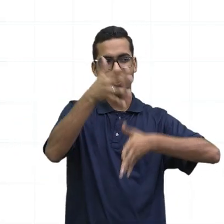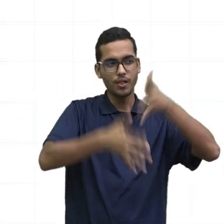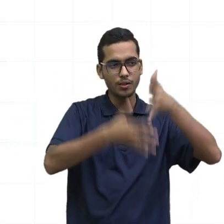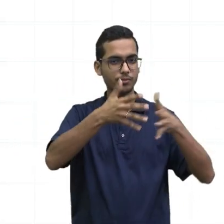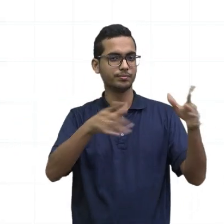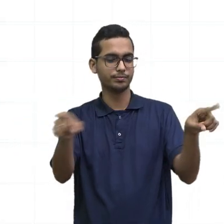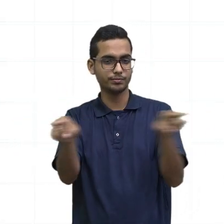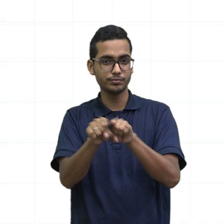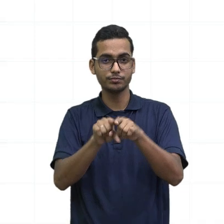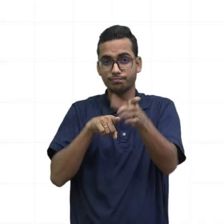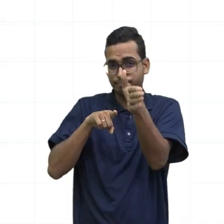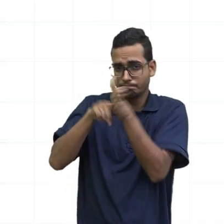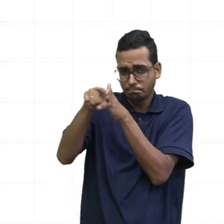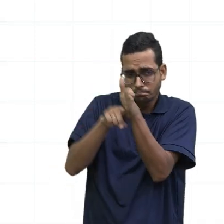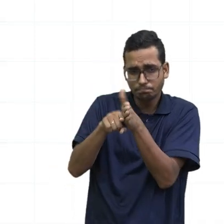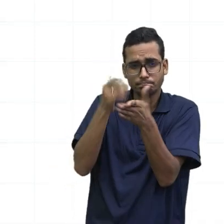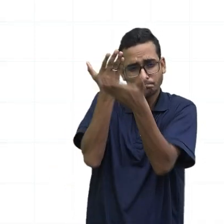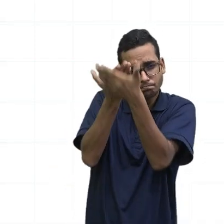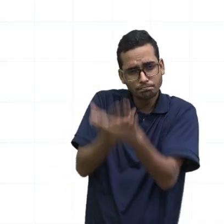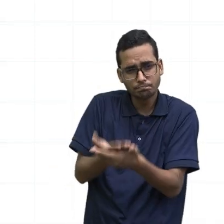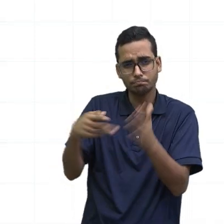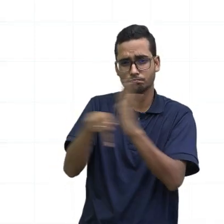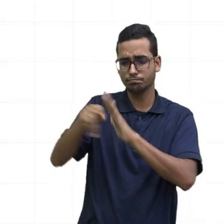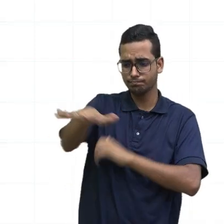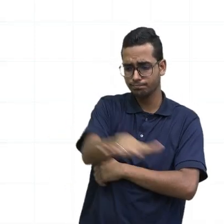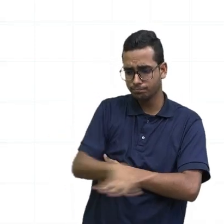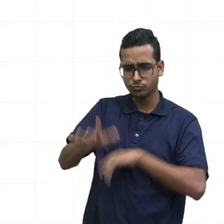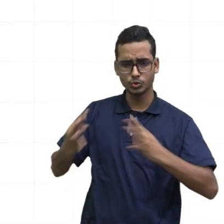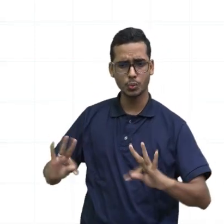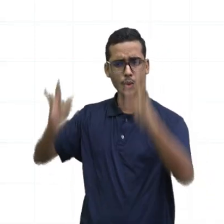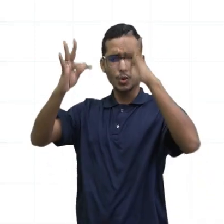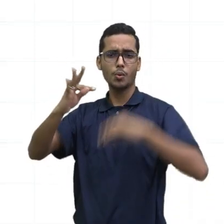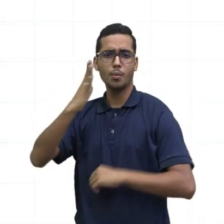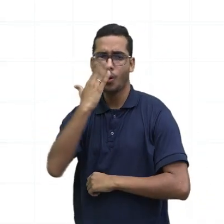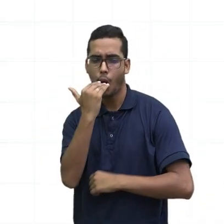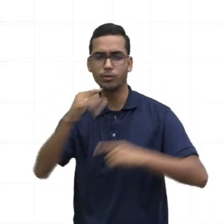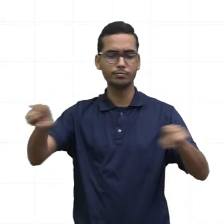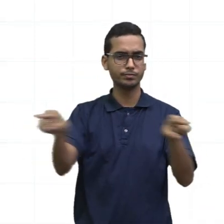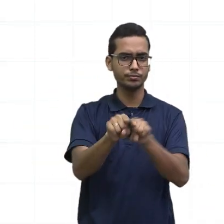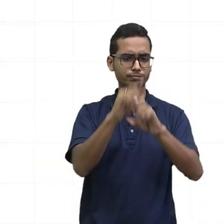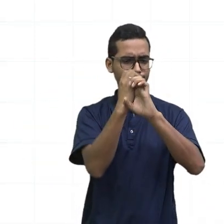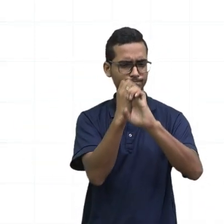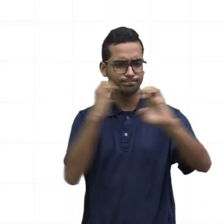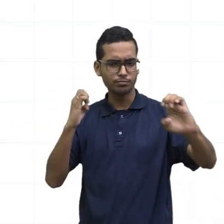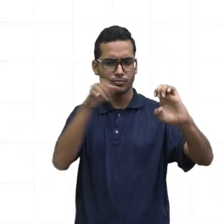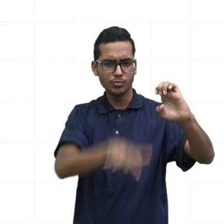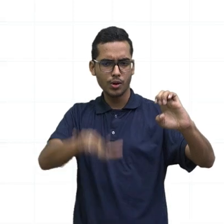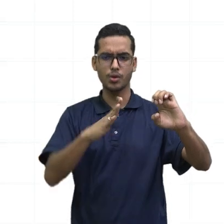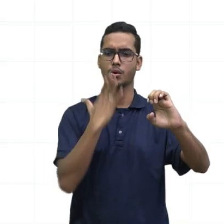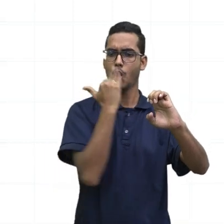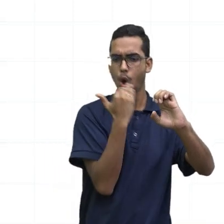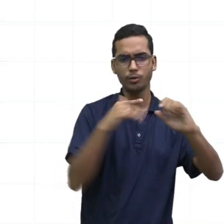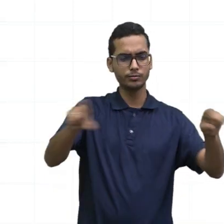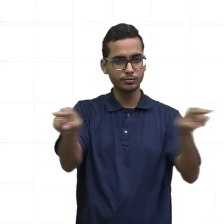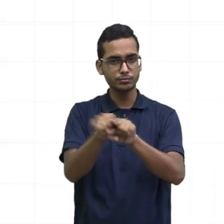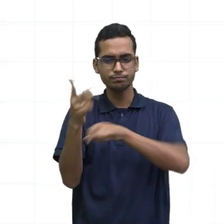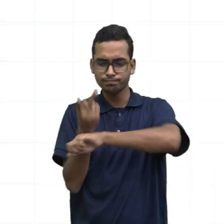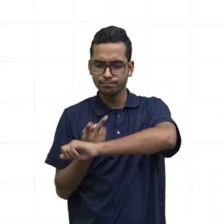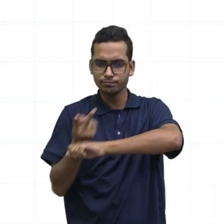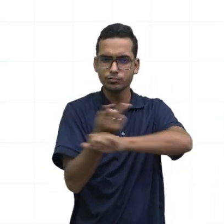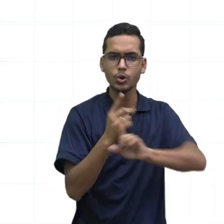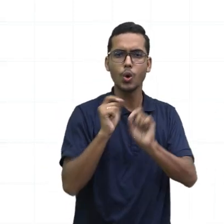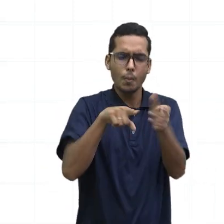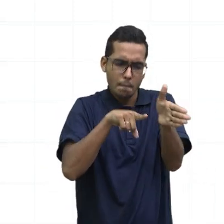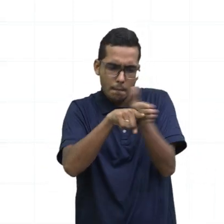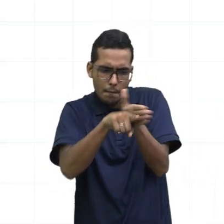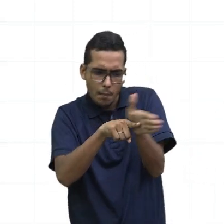ali trabalhado nessa área, né, da tecnologia e também da engenharia de alimentos, elas buscam aí, através